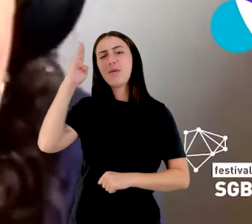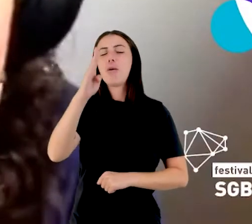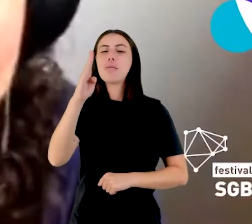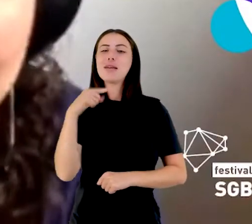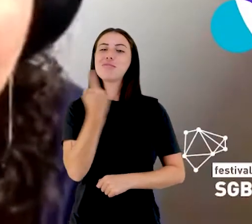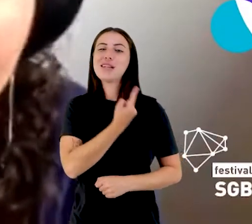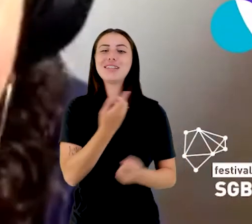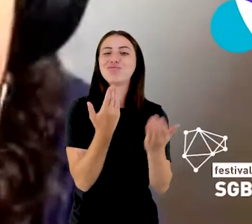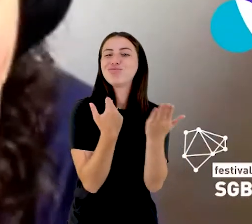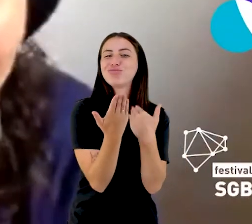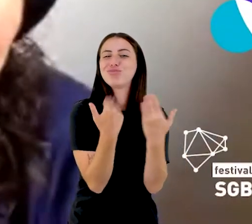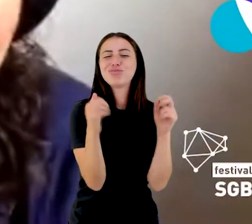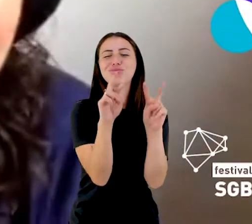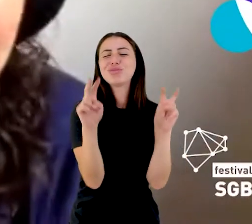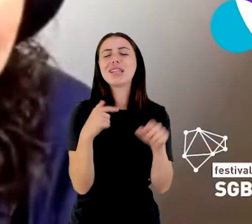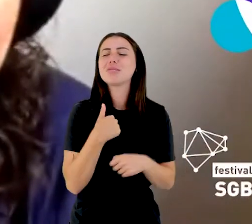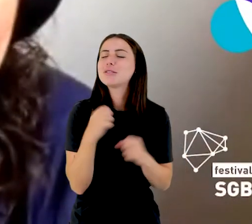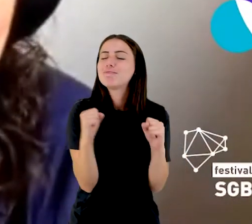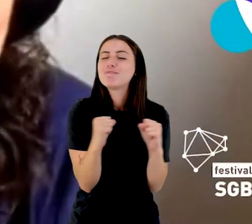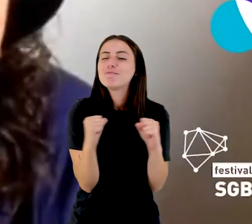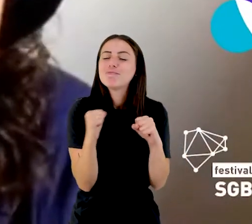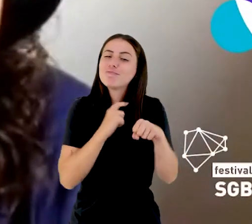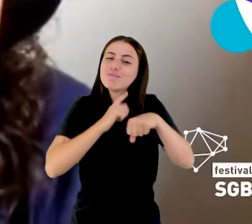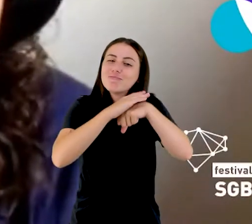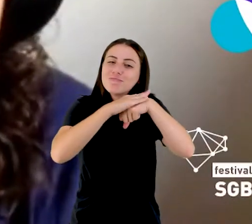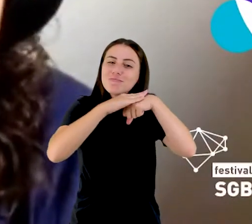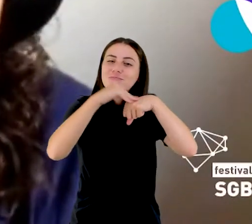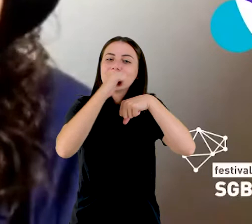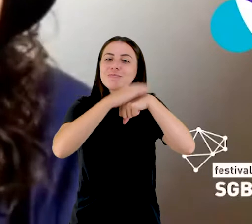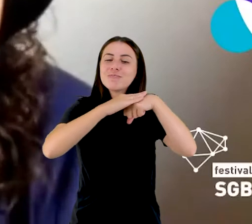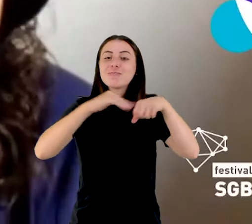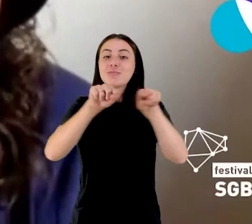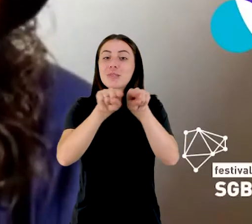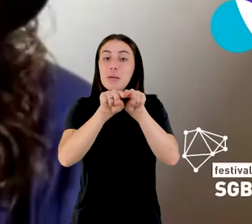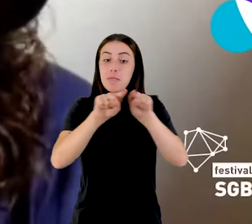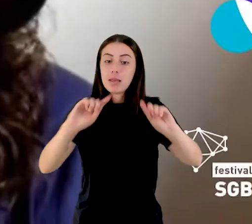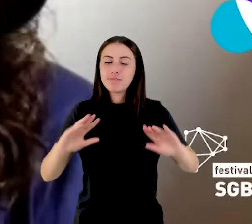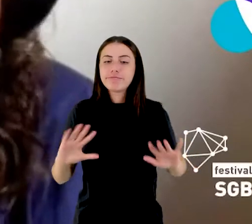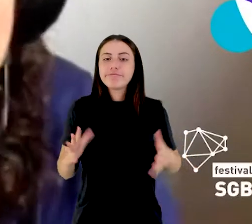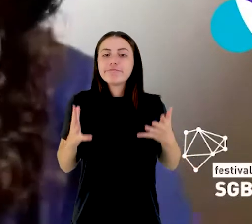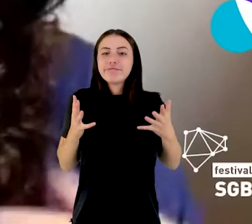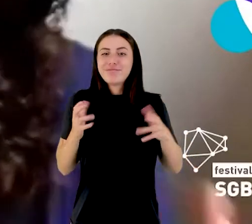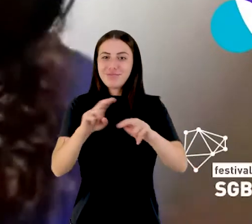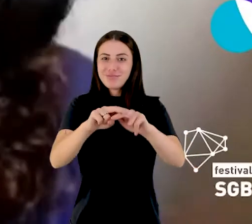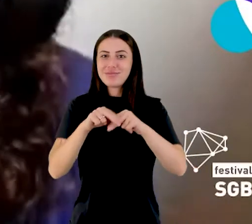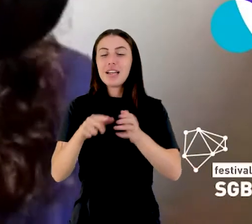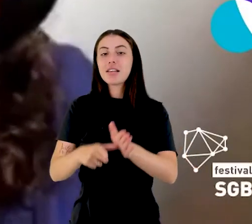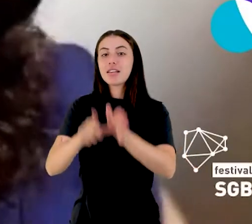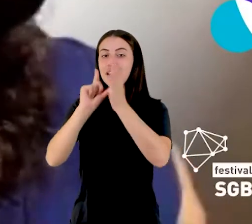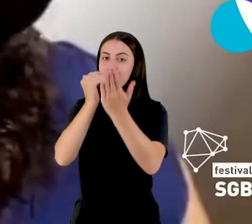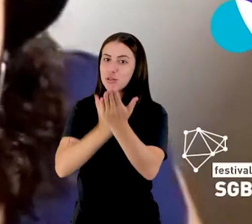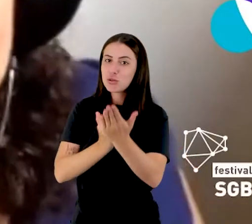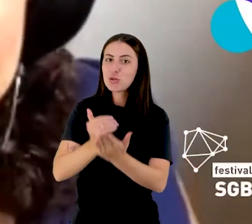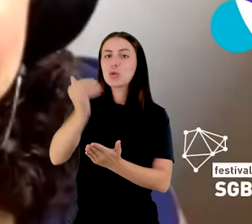Good Brasil. É uma honra, de verdade, principalmente falar de um assunto do qual eu tenho um grande afeto,